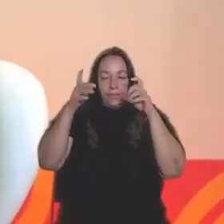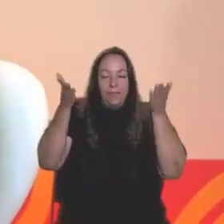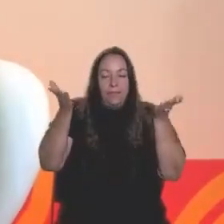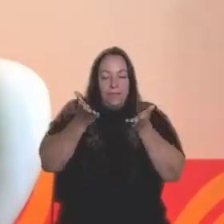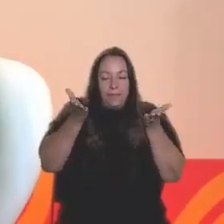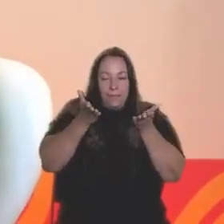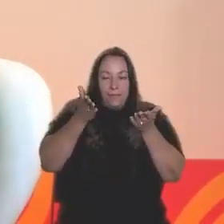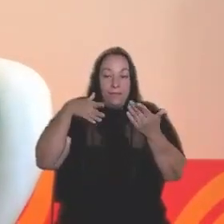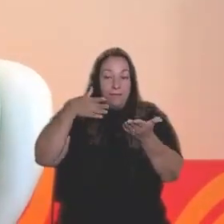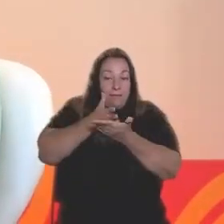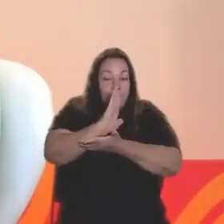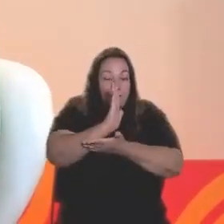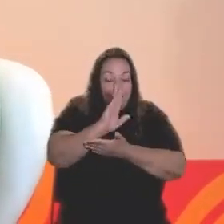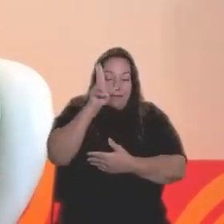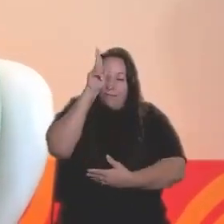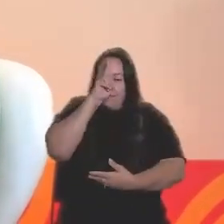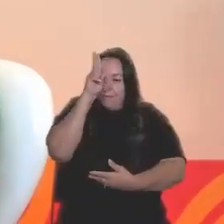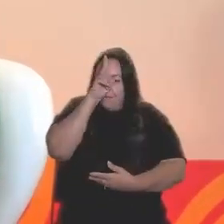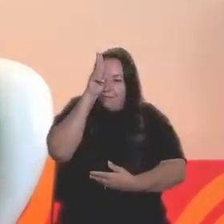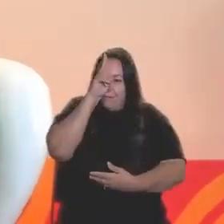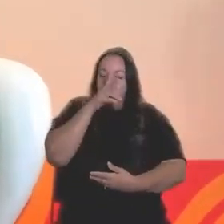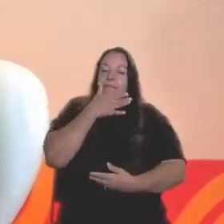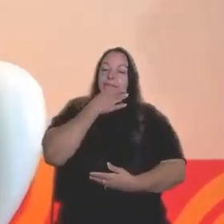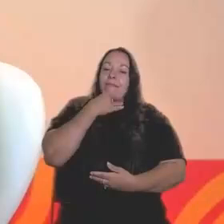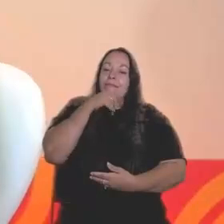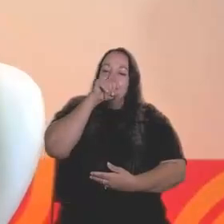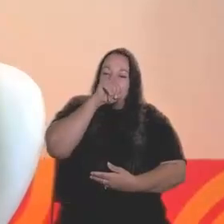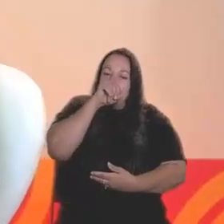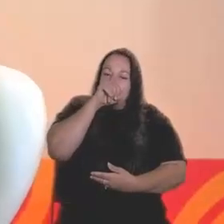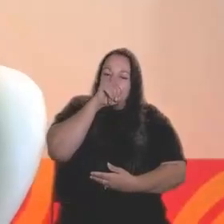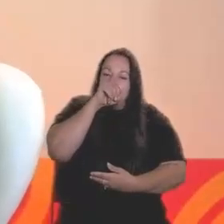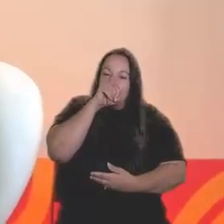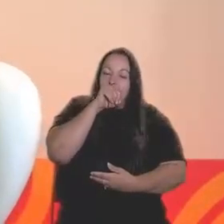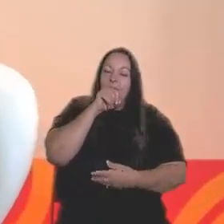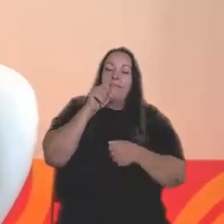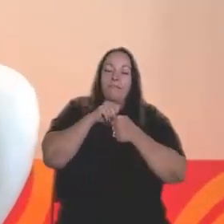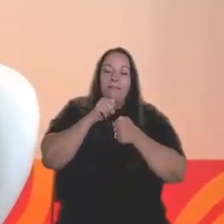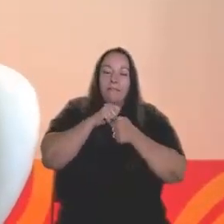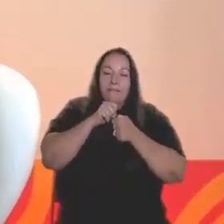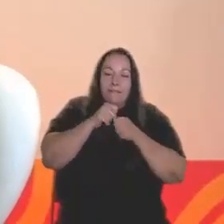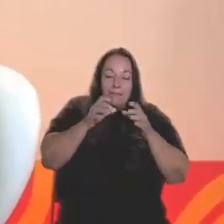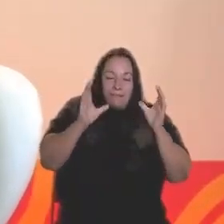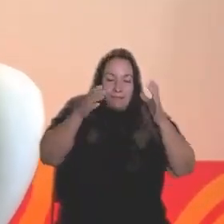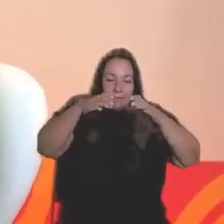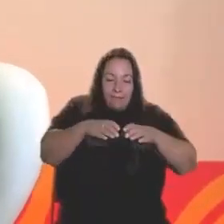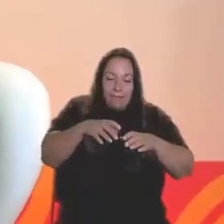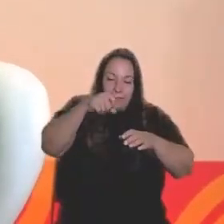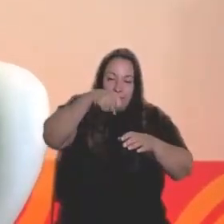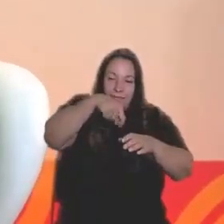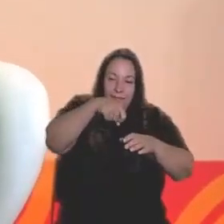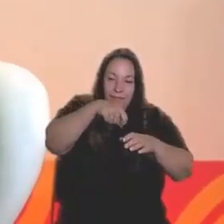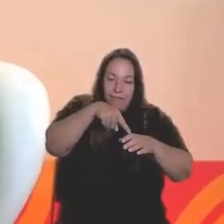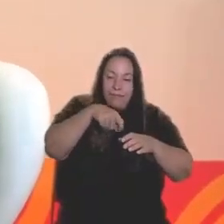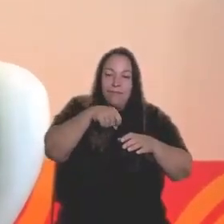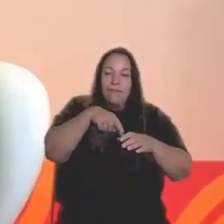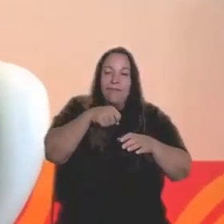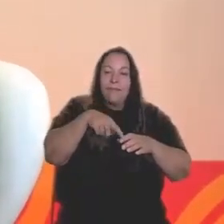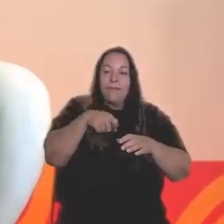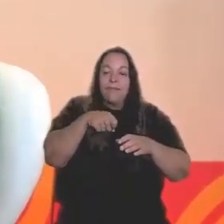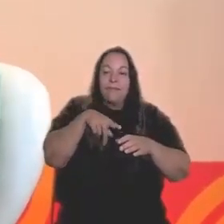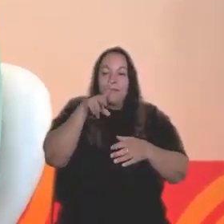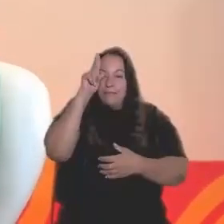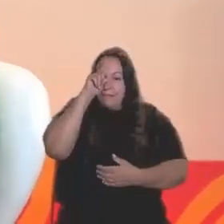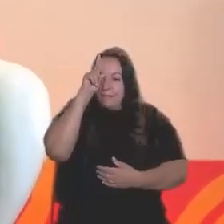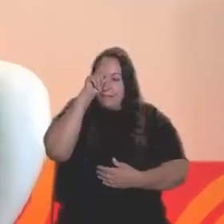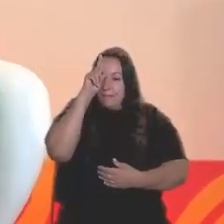que elas passarem por lá, elas vão lembrar, os pais vão lembrar que as crianças estavam ali fazendo esse plantio. Eu acredito que é uma marca muito